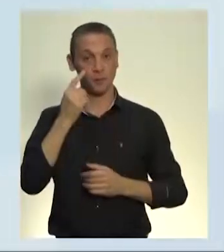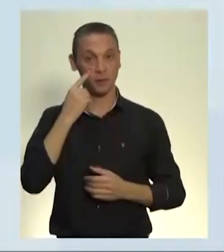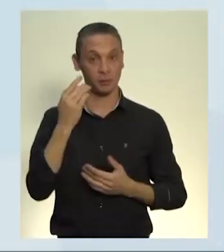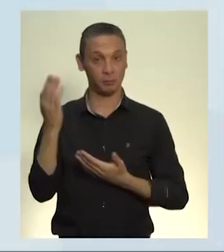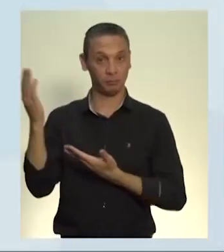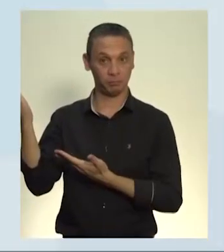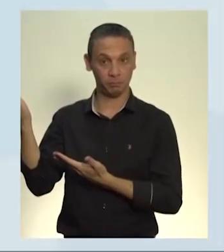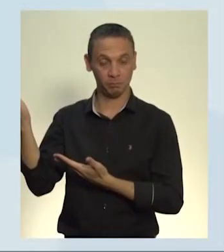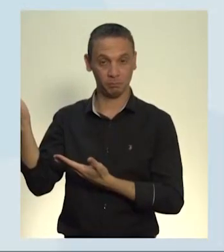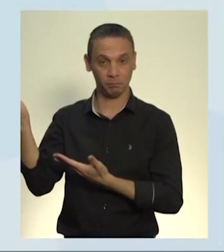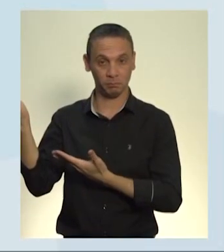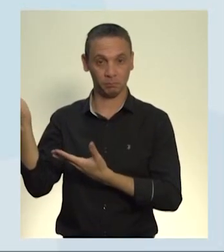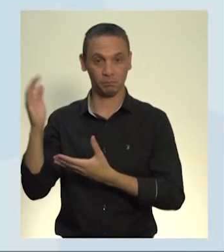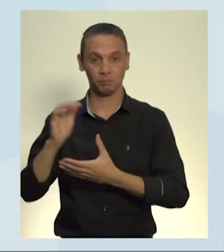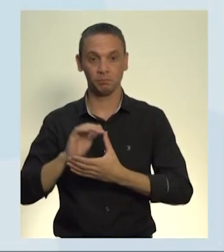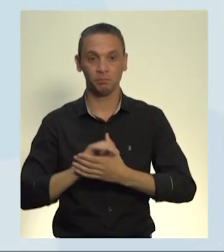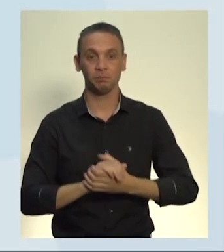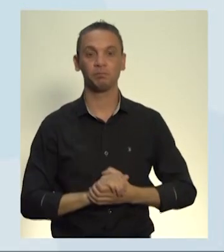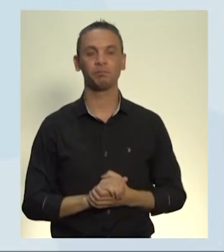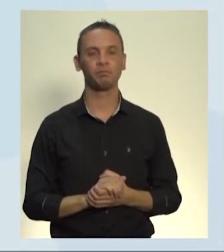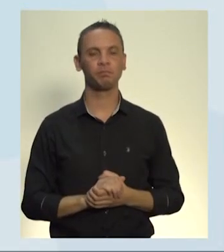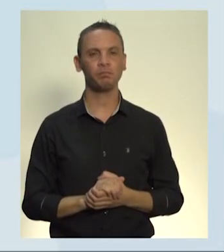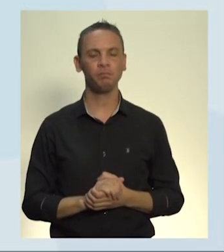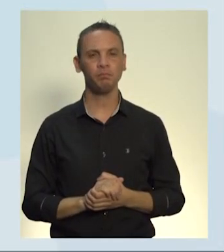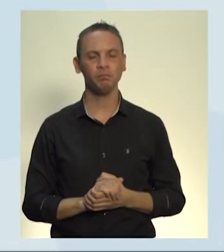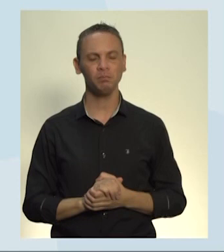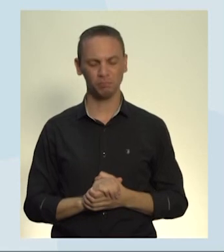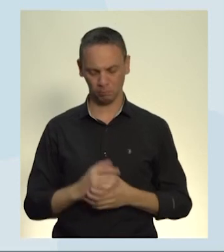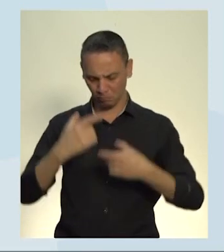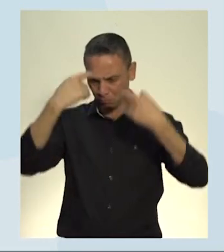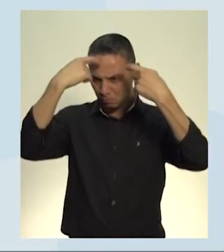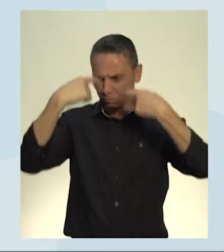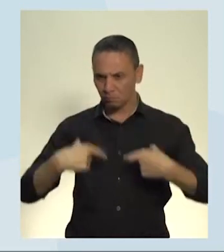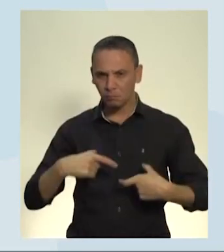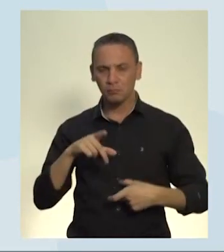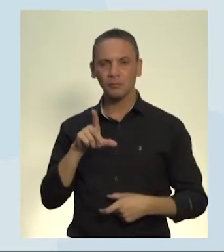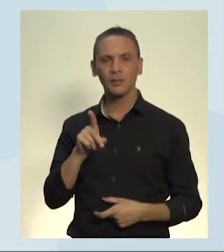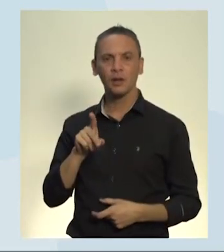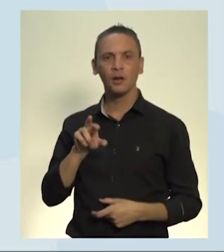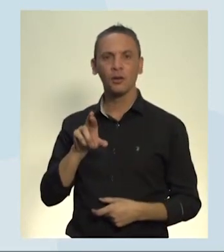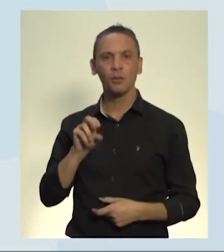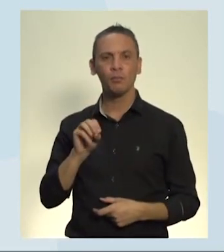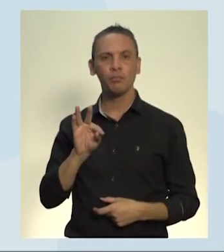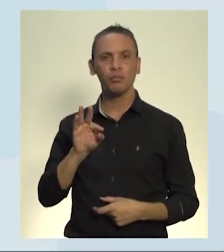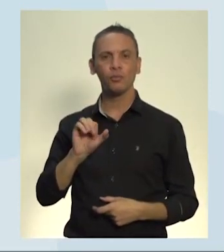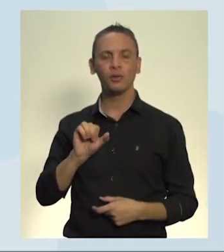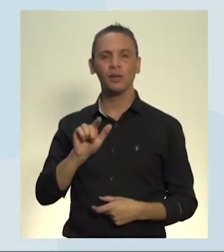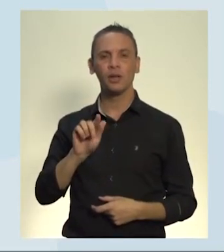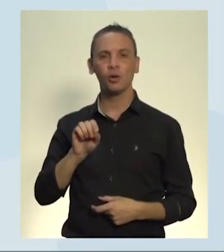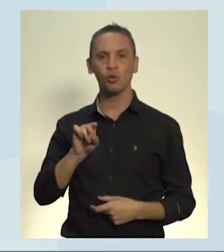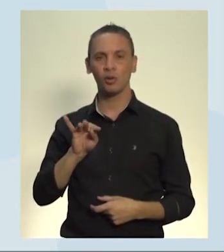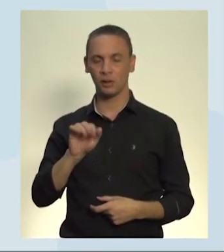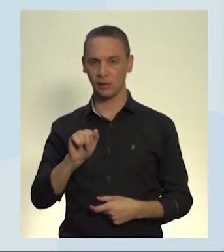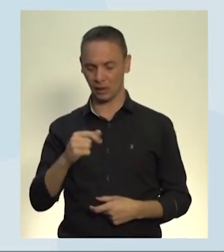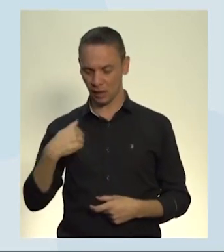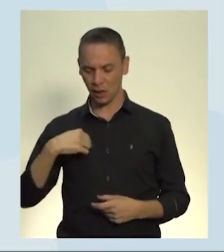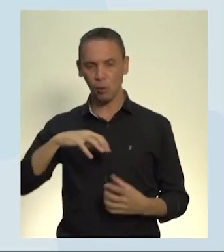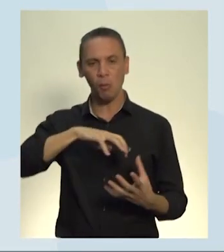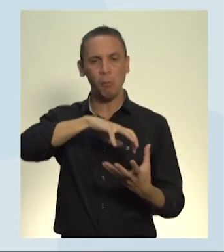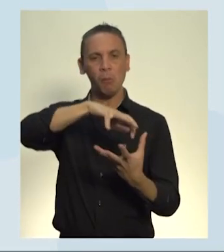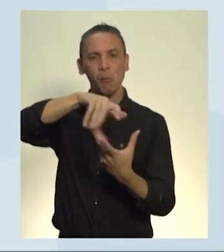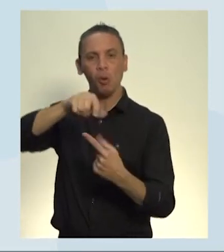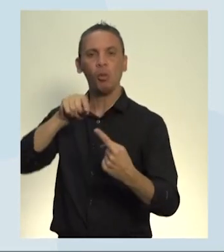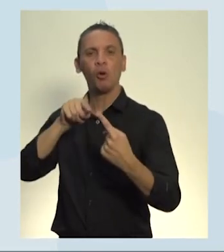A terceira aula está na tela, chama Ser Protagonista no Mundo e no Meu Projeto de Vida. O que a gente